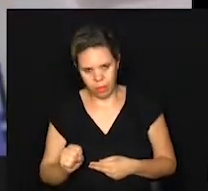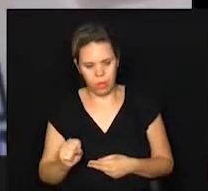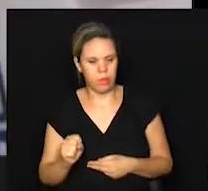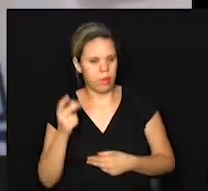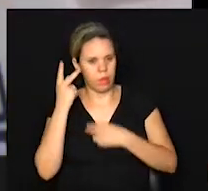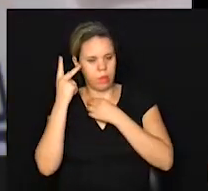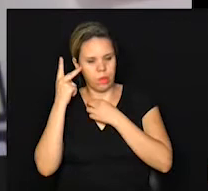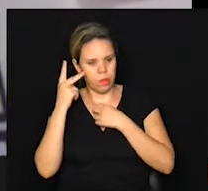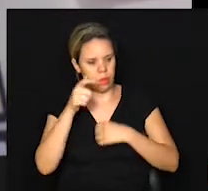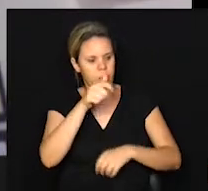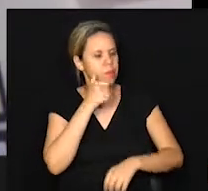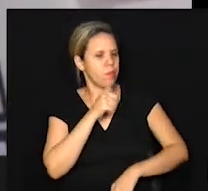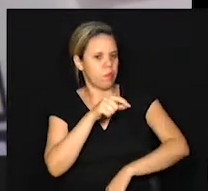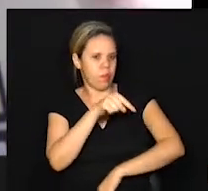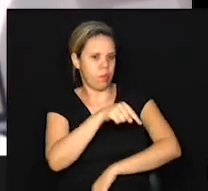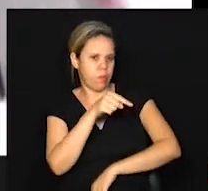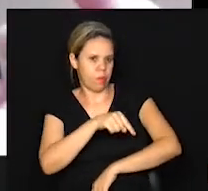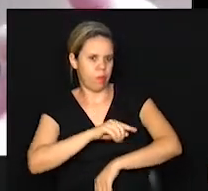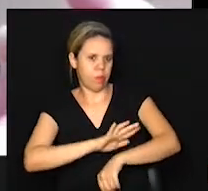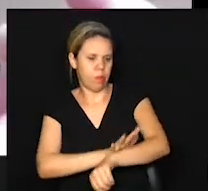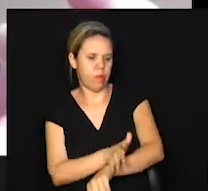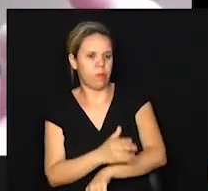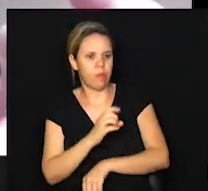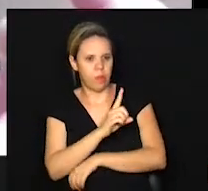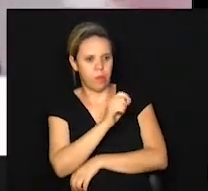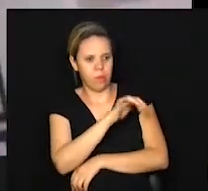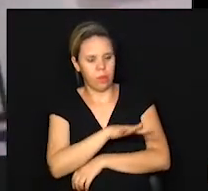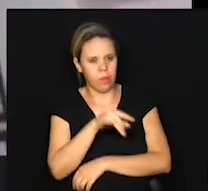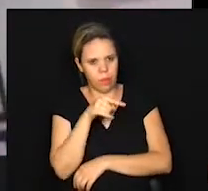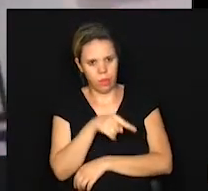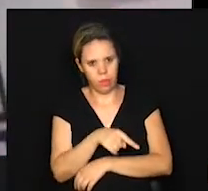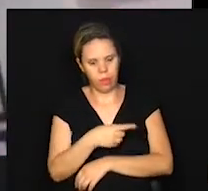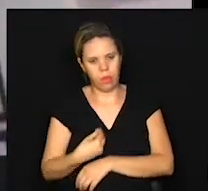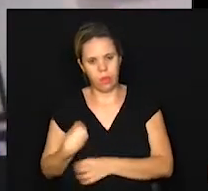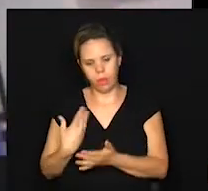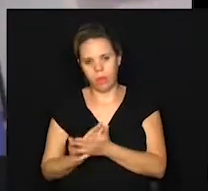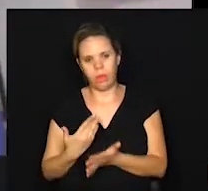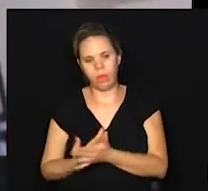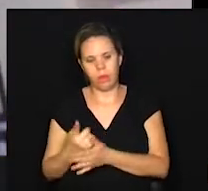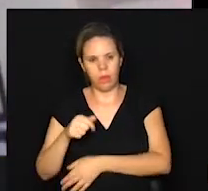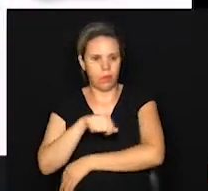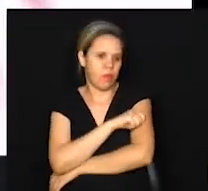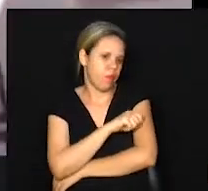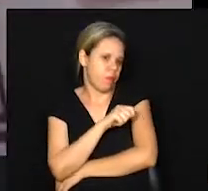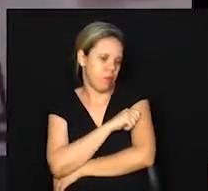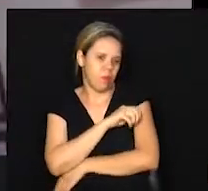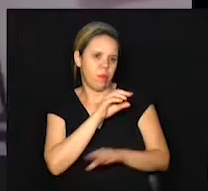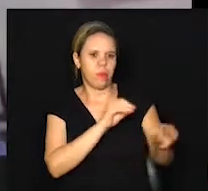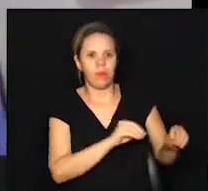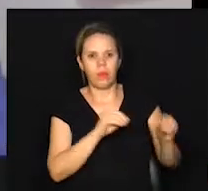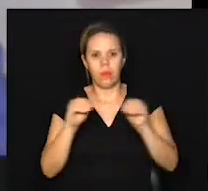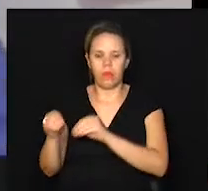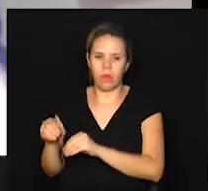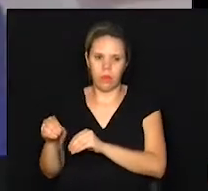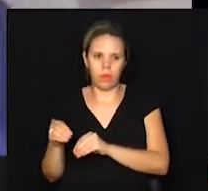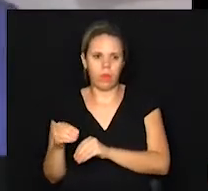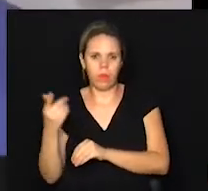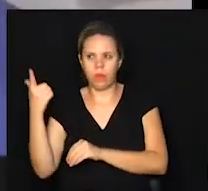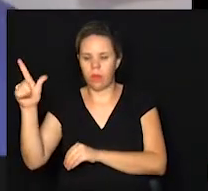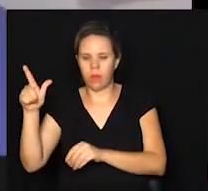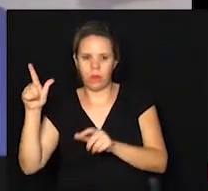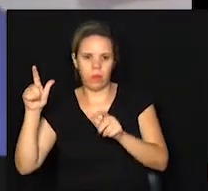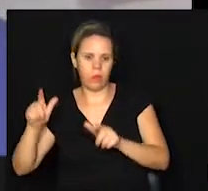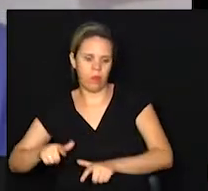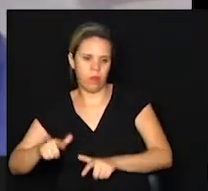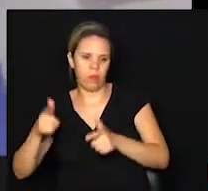de racismo pelo coordenador geral estava estudando, essa aluna ia ser remanejada para o Campus Paraíso, conforme muito